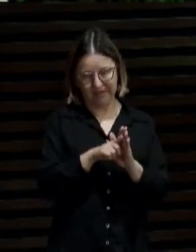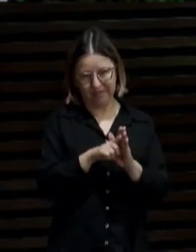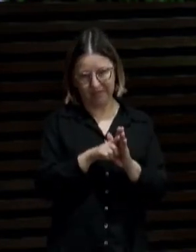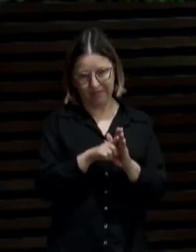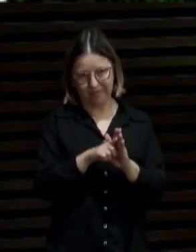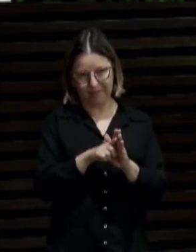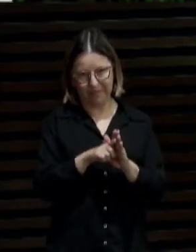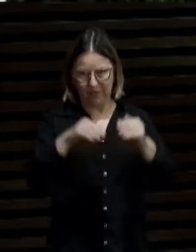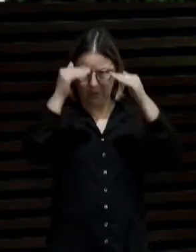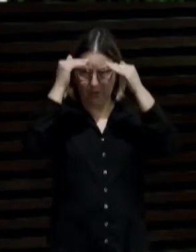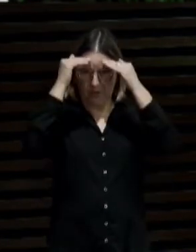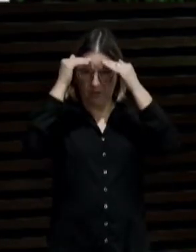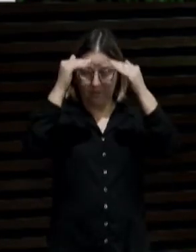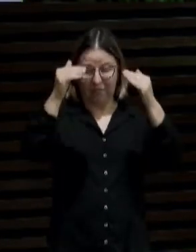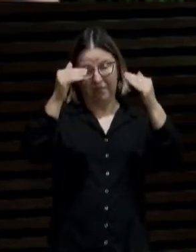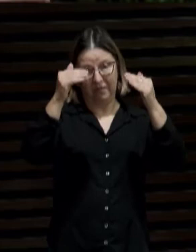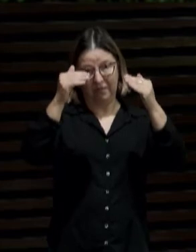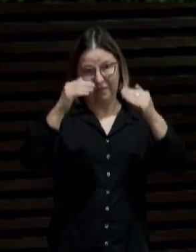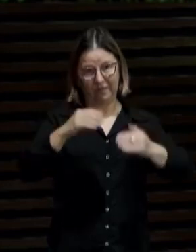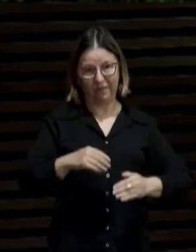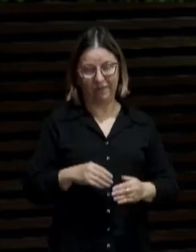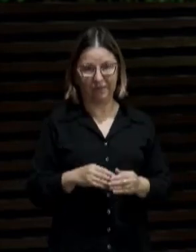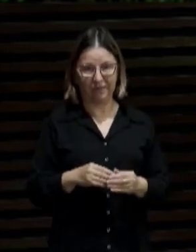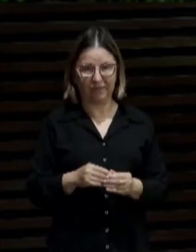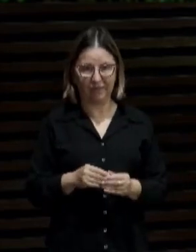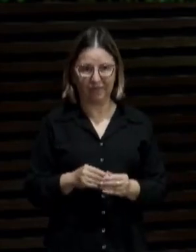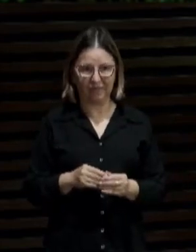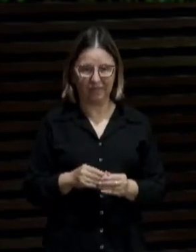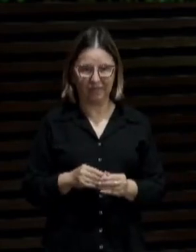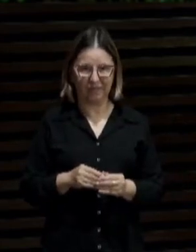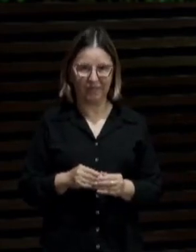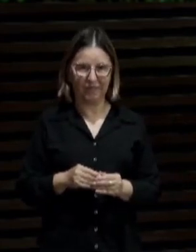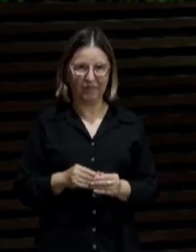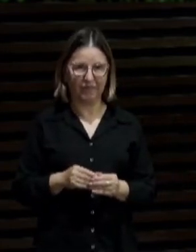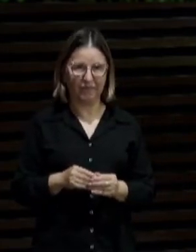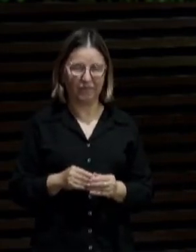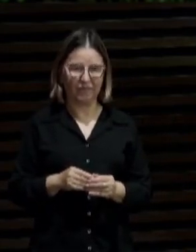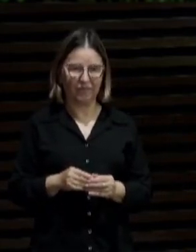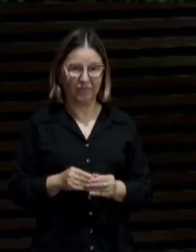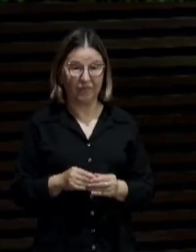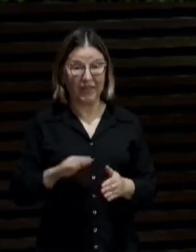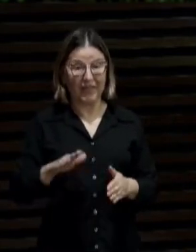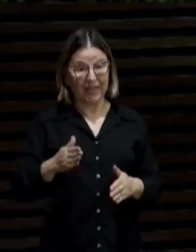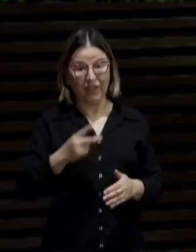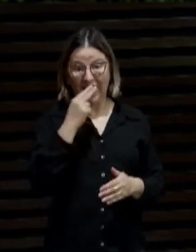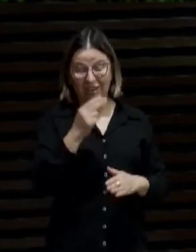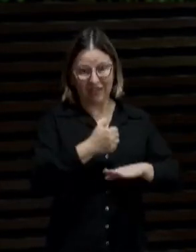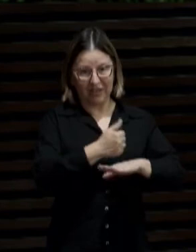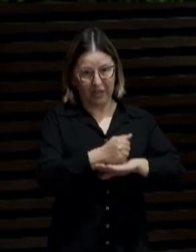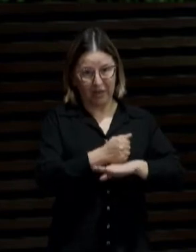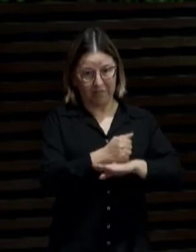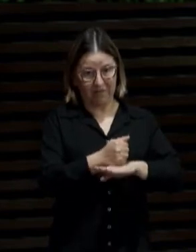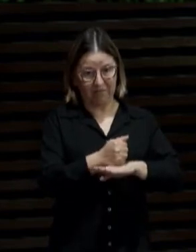obediência intuitiva e antecipada dela. O que eles pensavam? Eles falavam, não, Abraão era tão